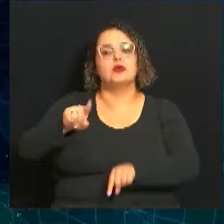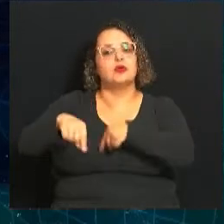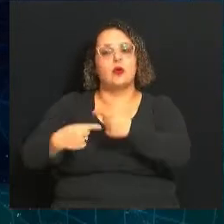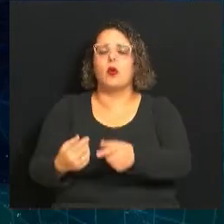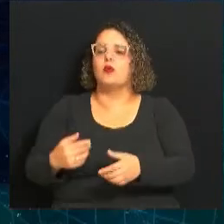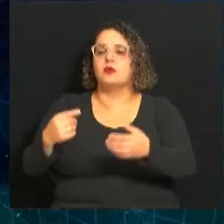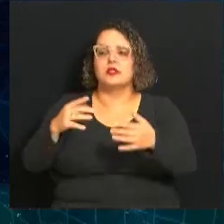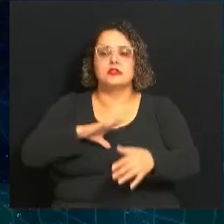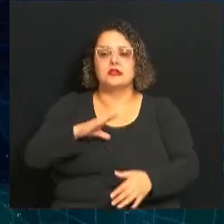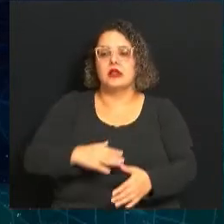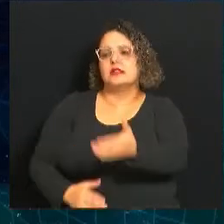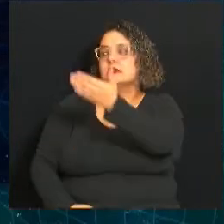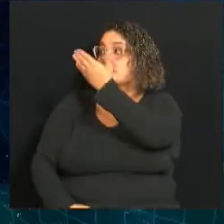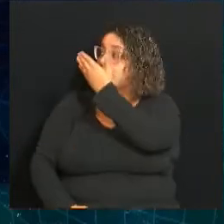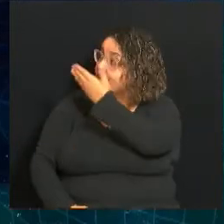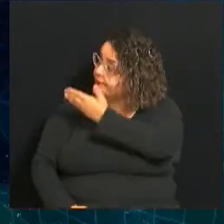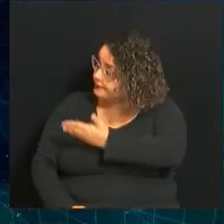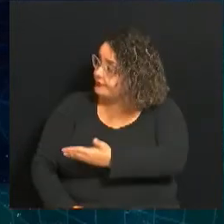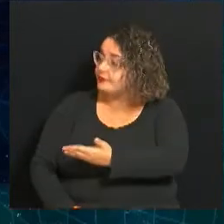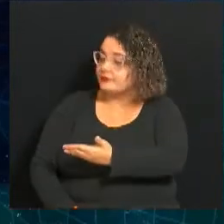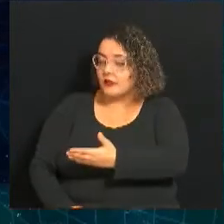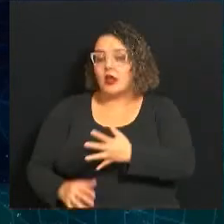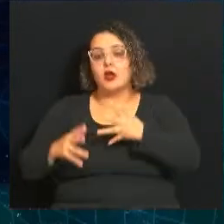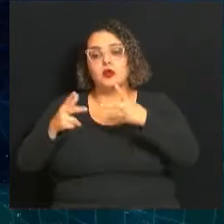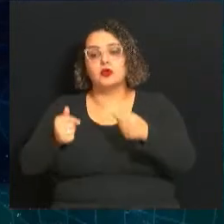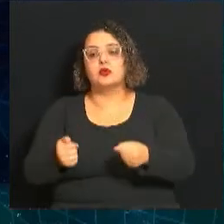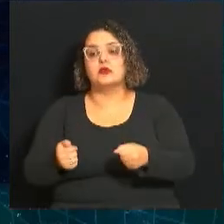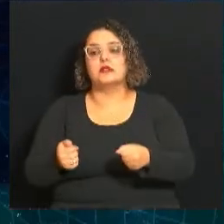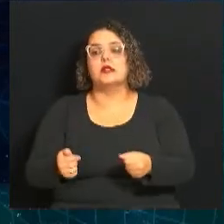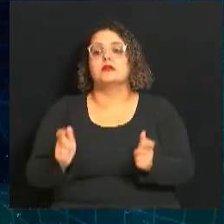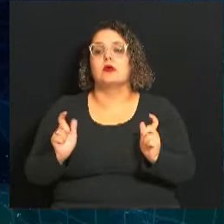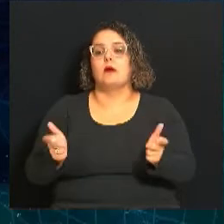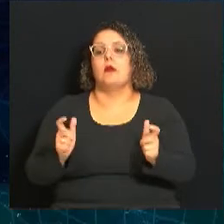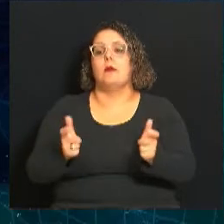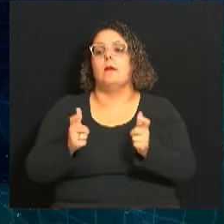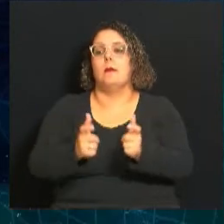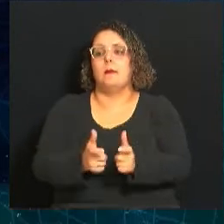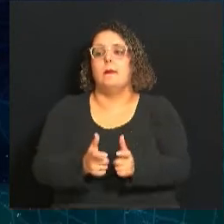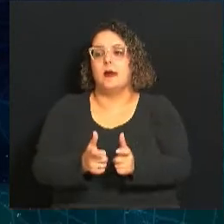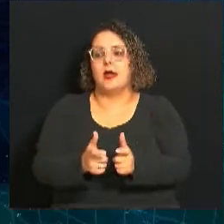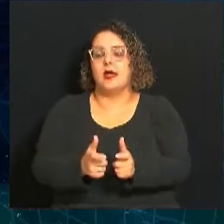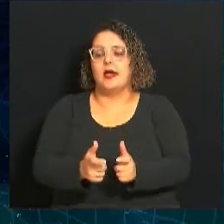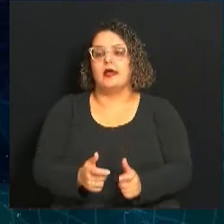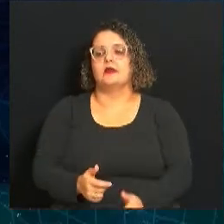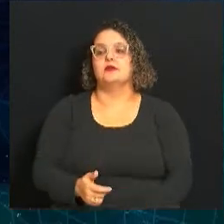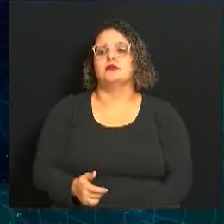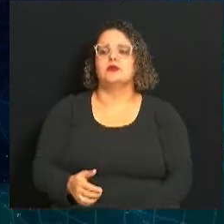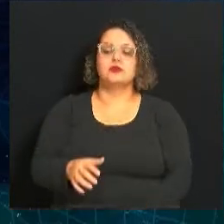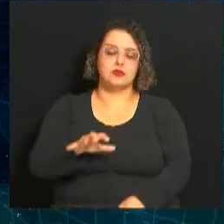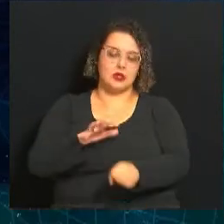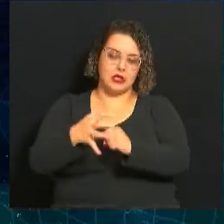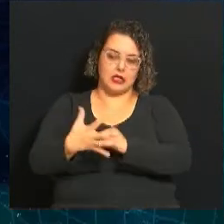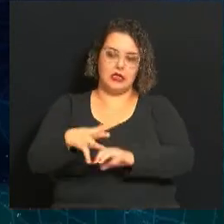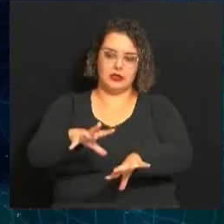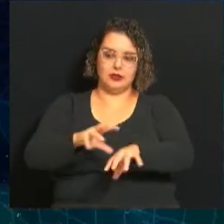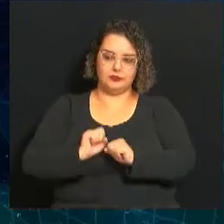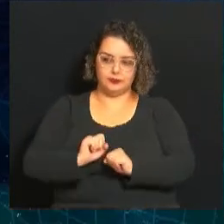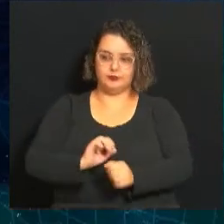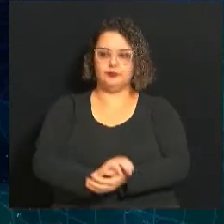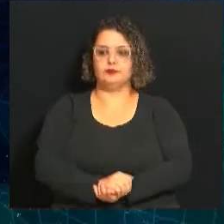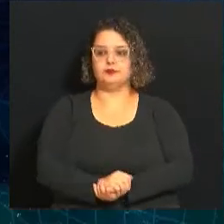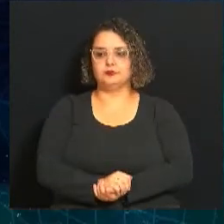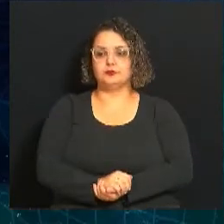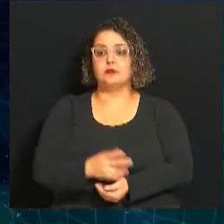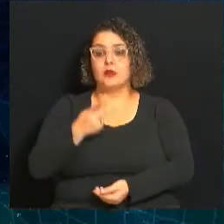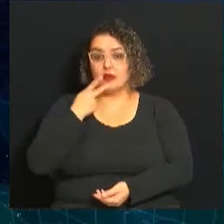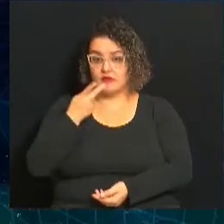Pedreira, Santo Antônio de Posse, Engenheiro Coelho, Olambra e Morungaba com 3.096 casos. Vamos falar dos